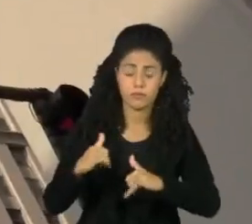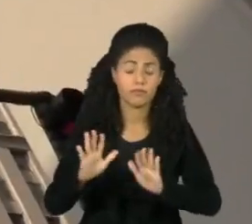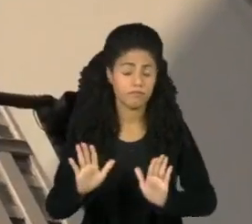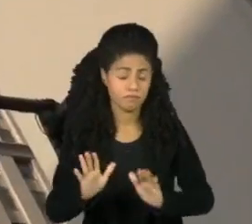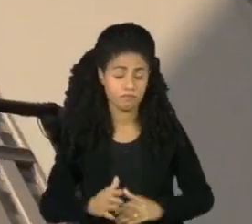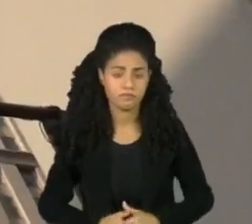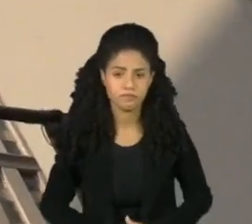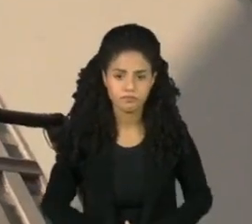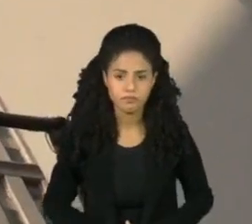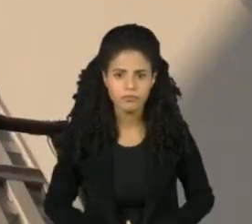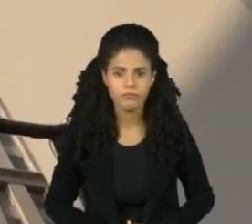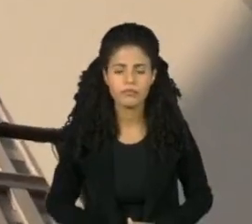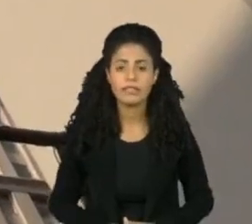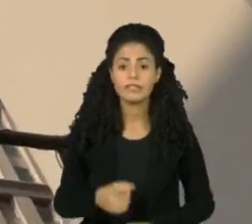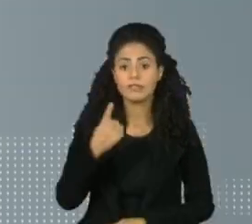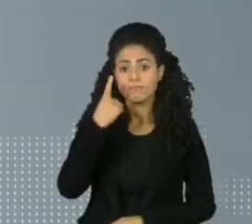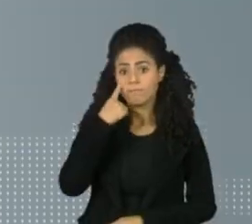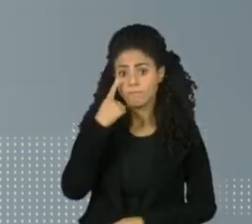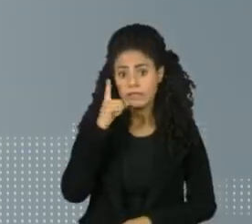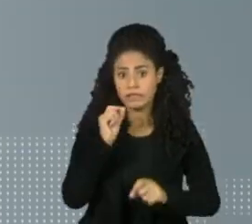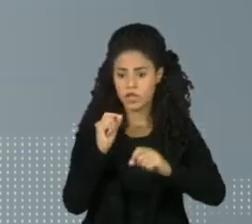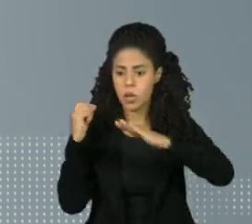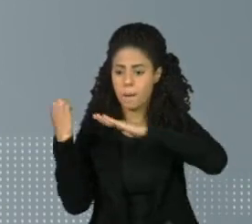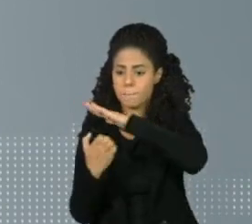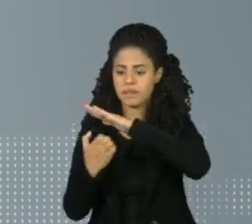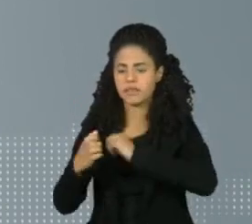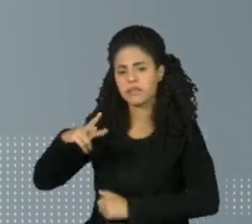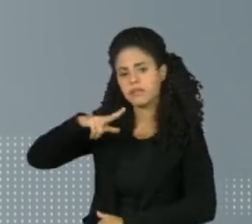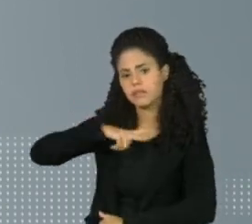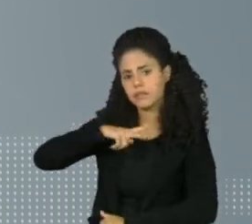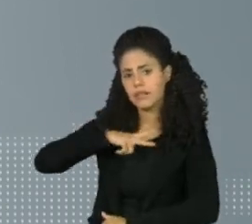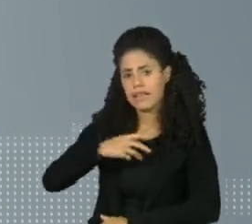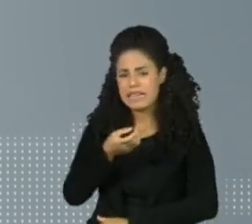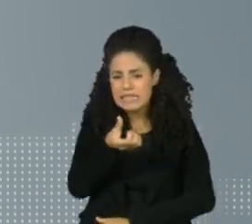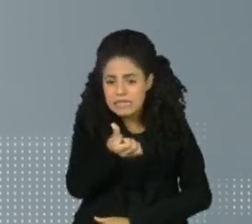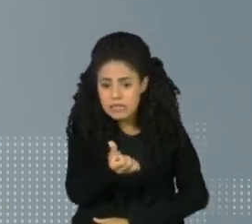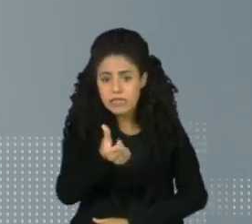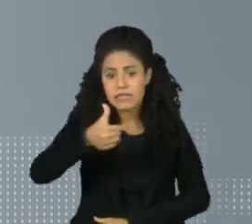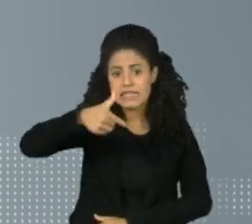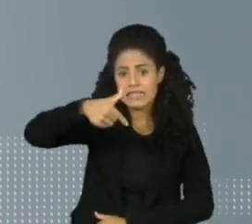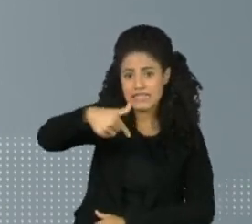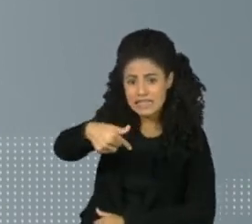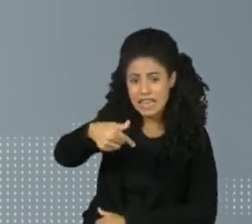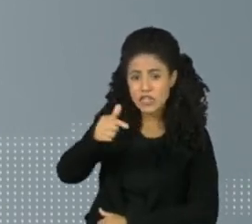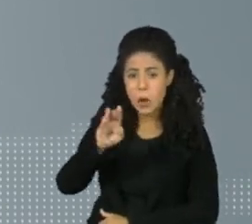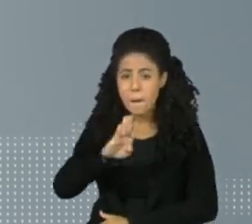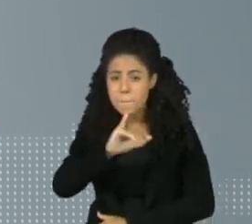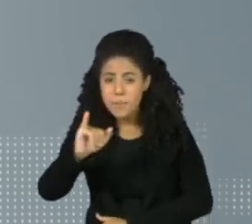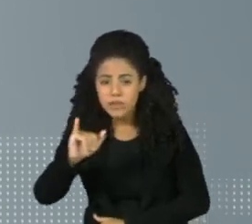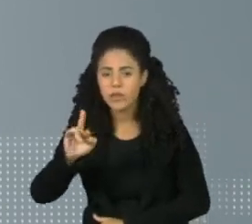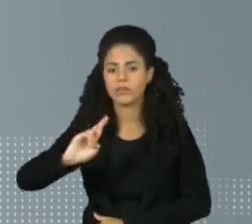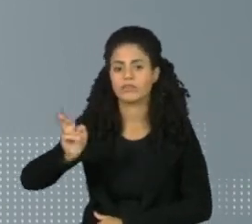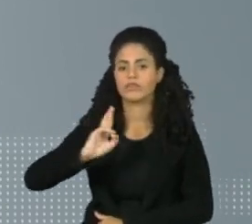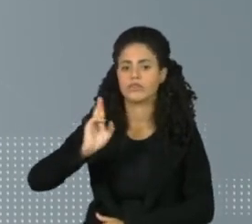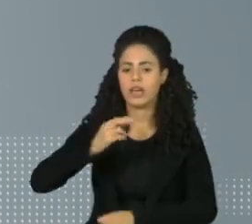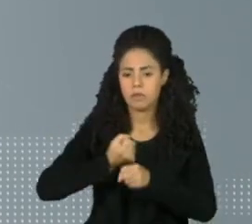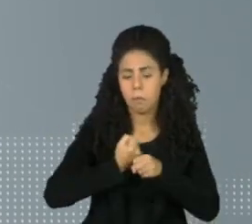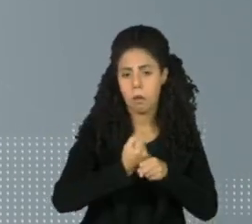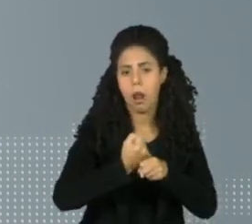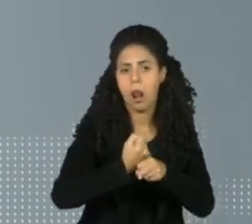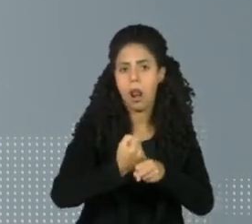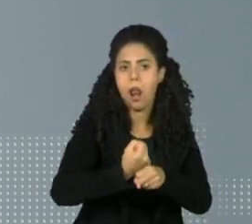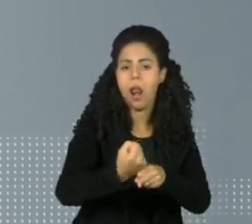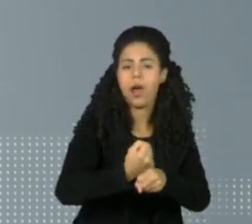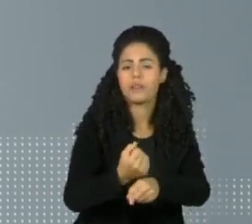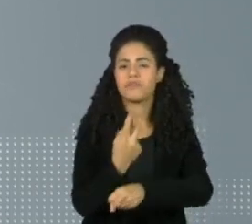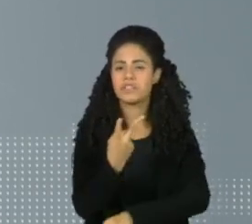a expectativa é de que a privatização da Eletrobras movimente até 60 o que bilhões de reais nos próximos anos com a